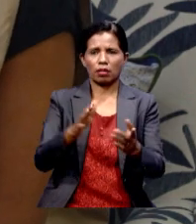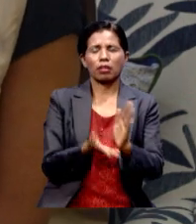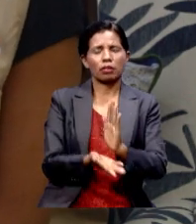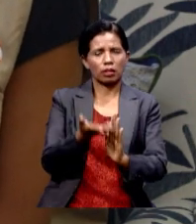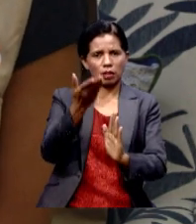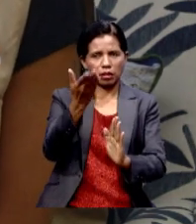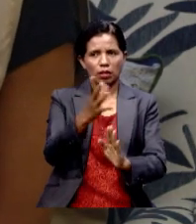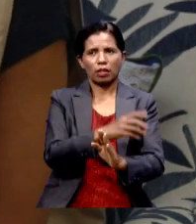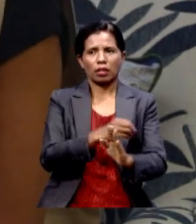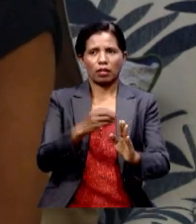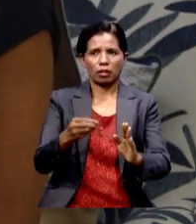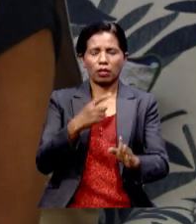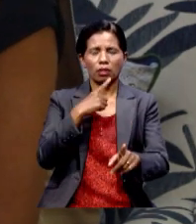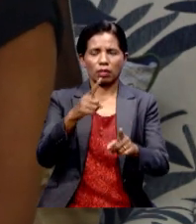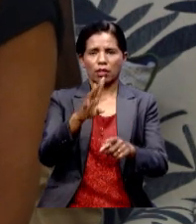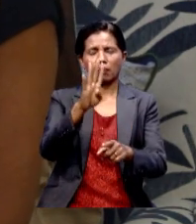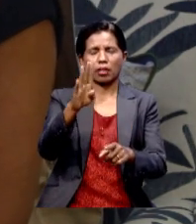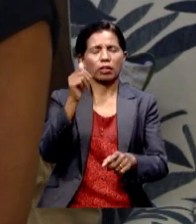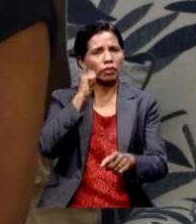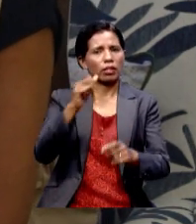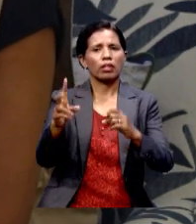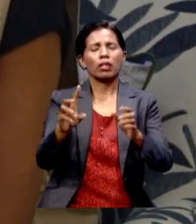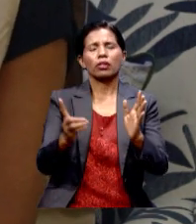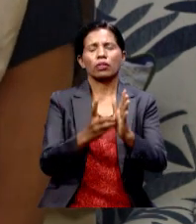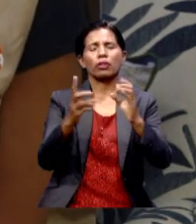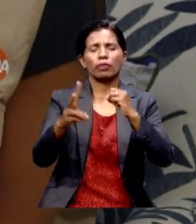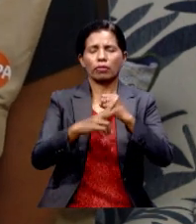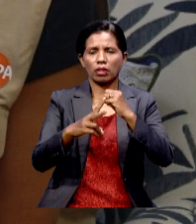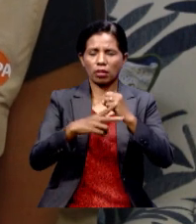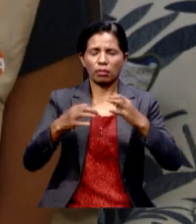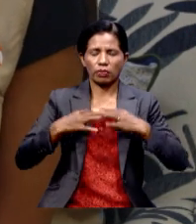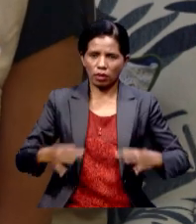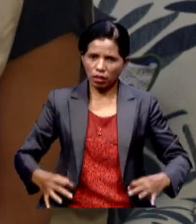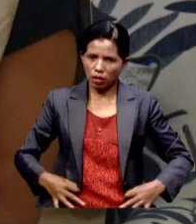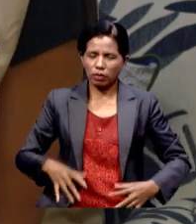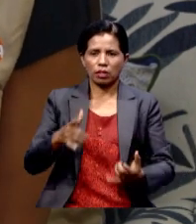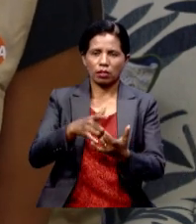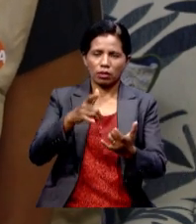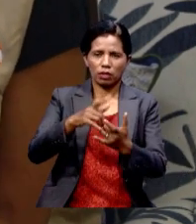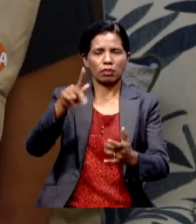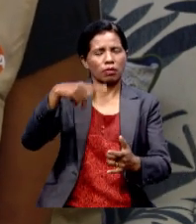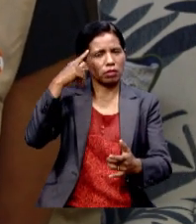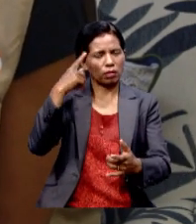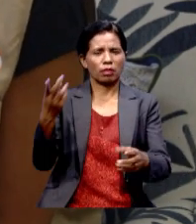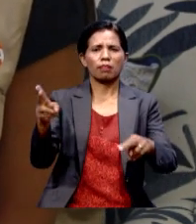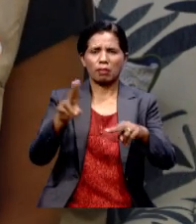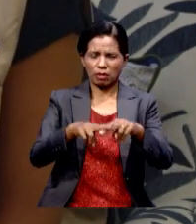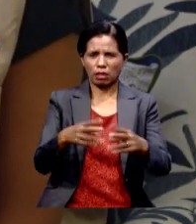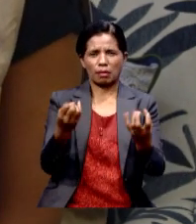portanto estamos a falar de uma em quatro mulheres que é vítima de violência física, psicológica ou sexual, é muito